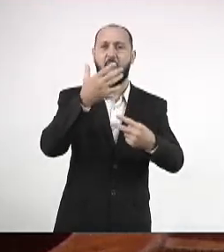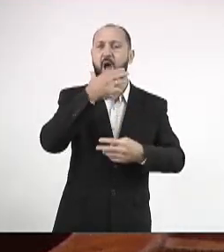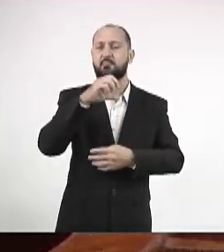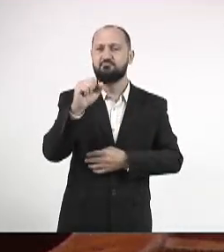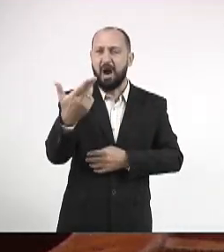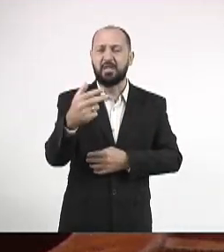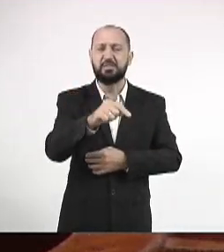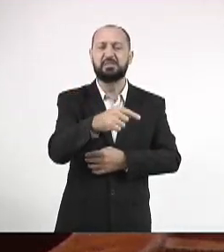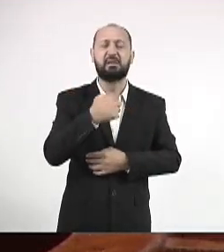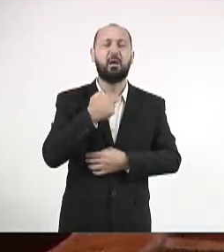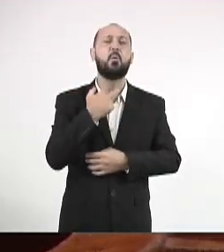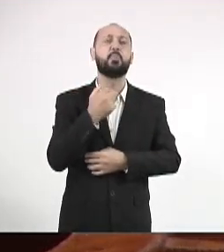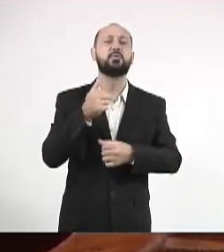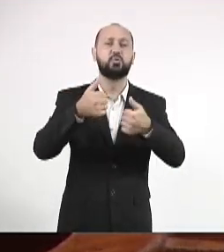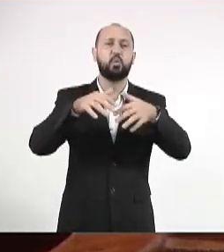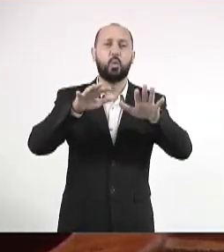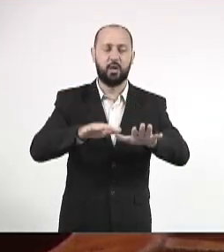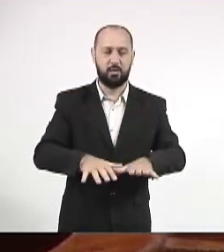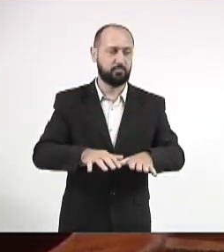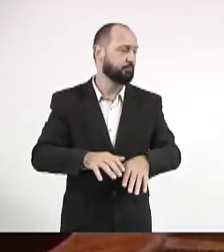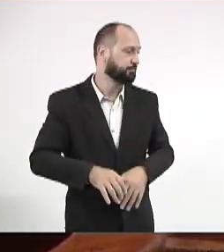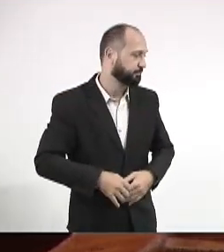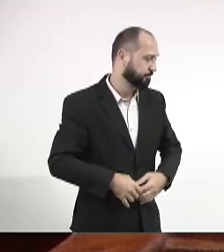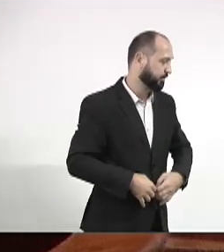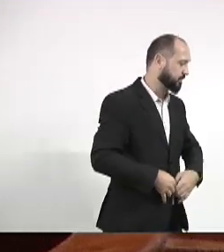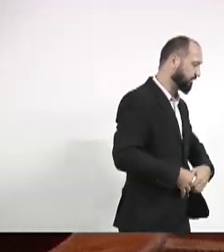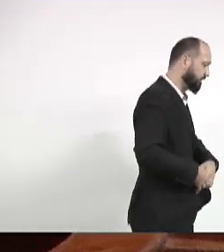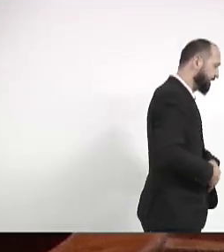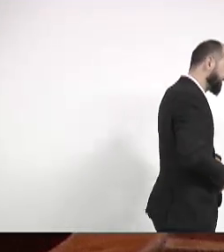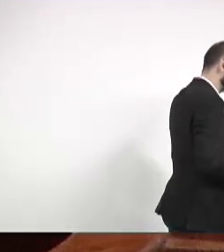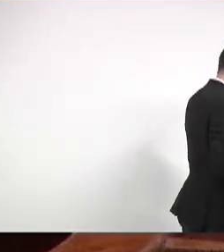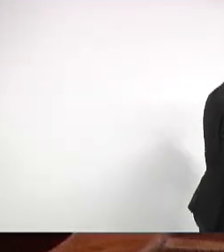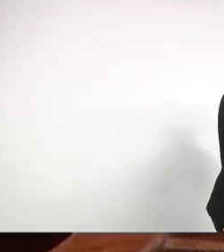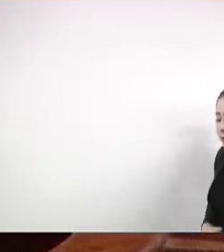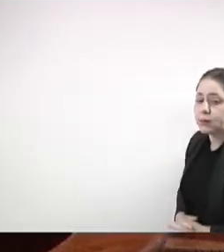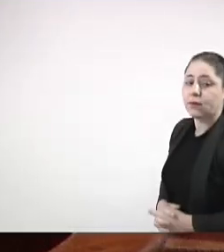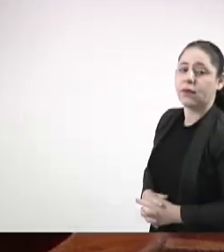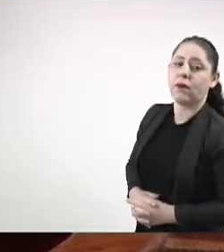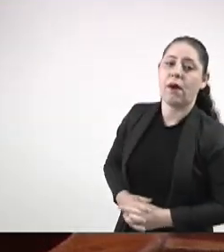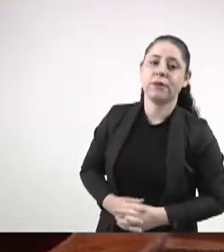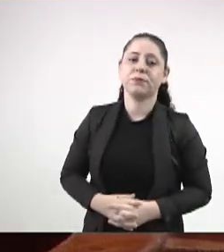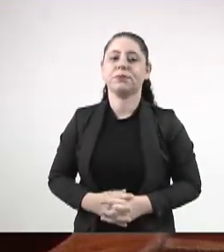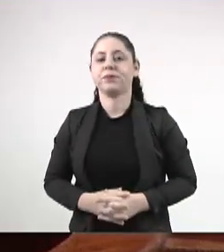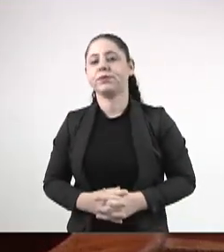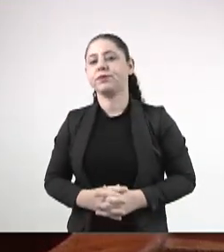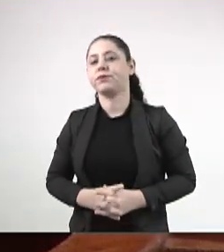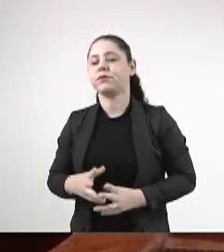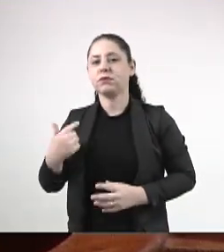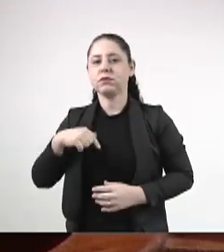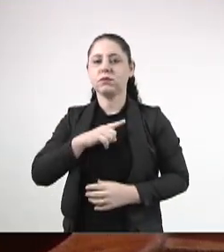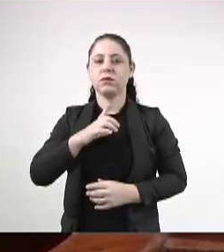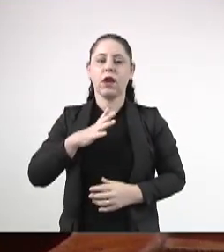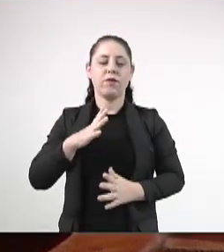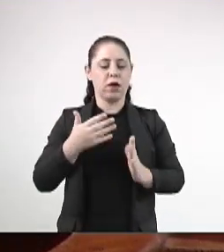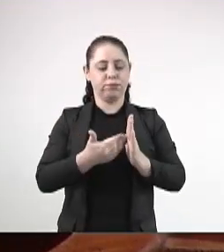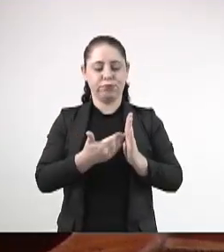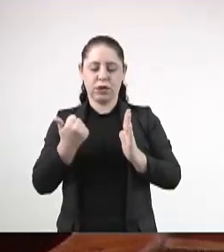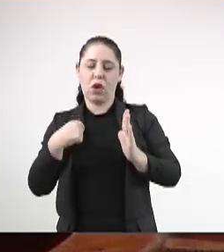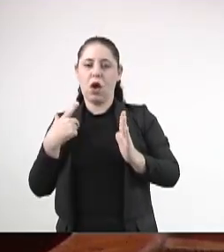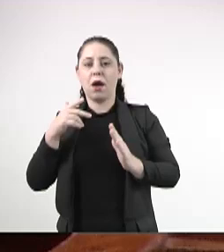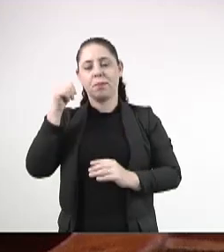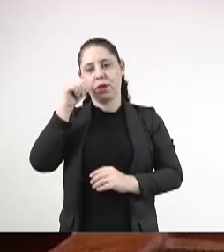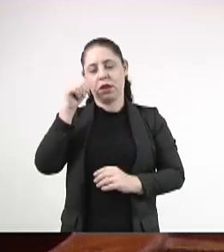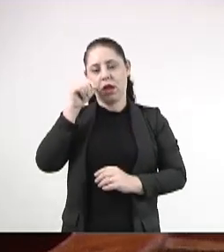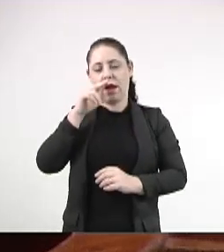que as mulheres não ocupam esse espaço. E nós tivemos, então, um golpe contra uma mulher que ocupou